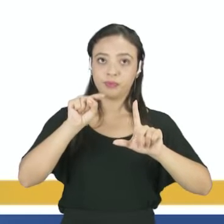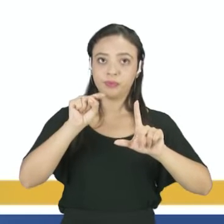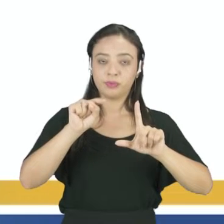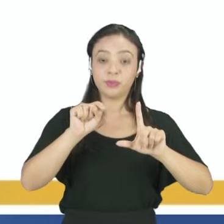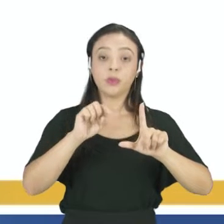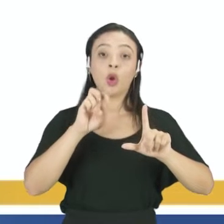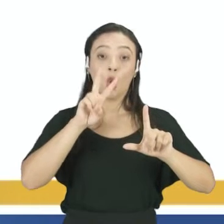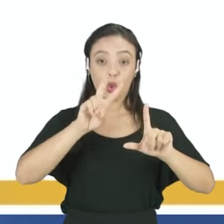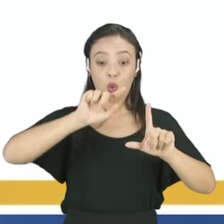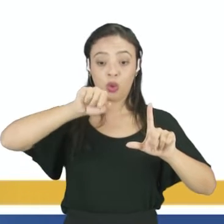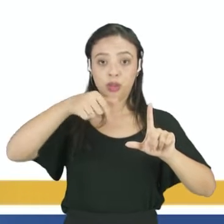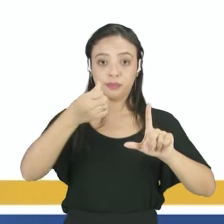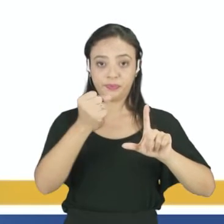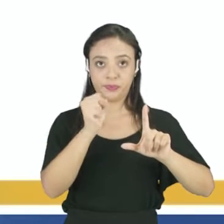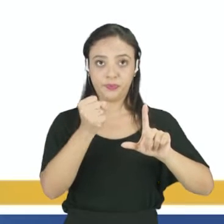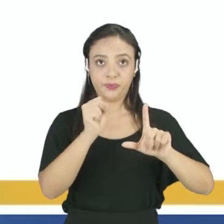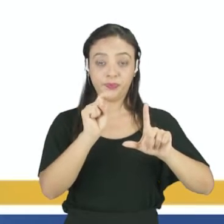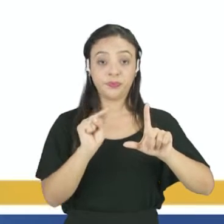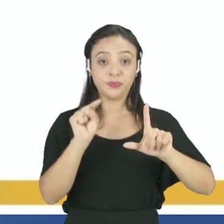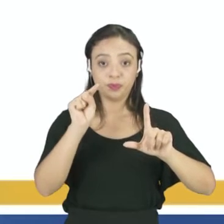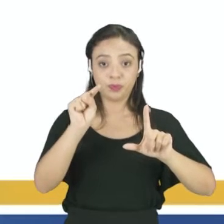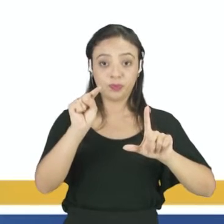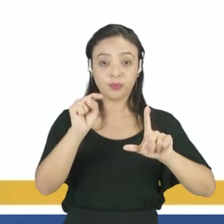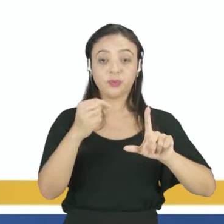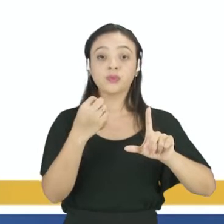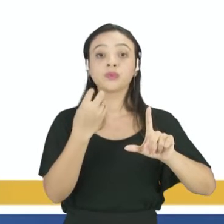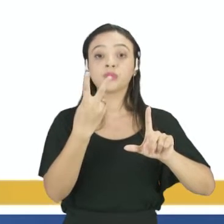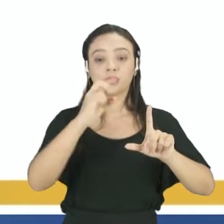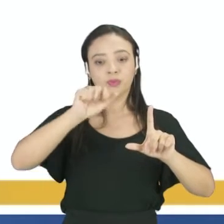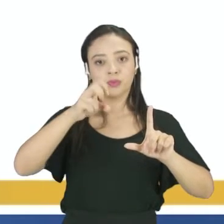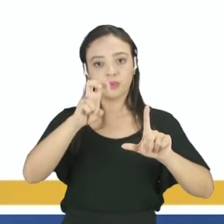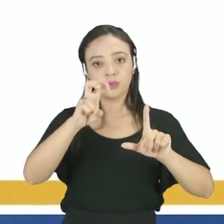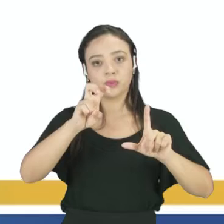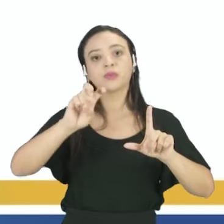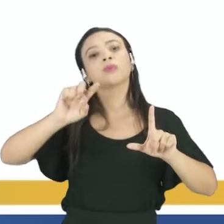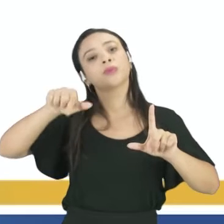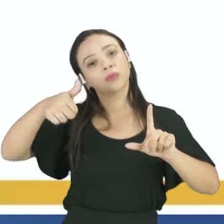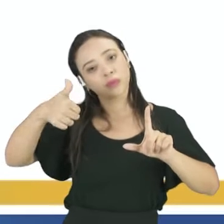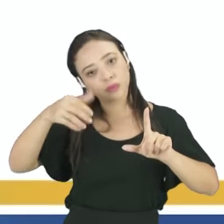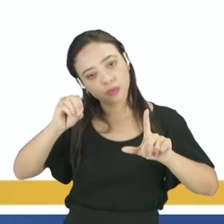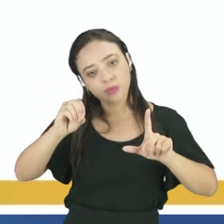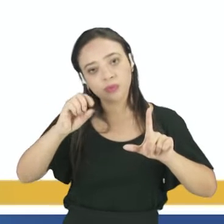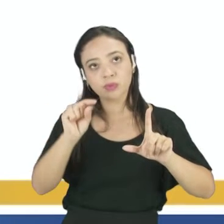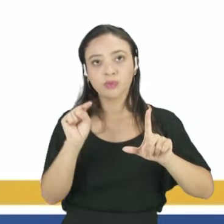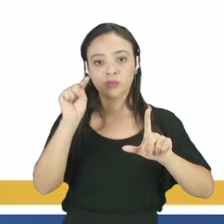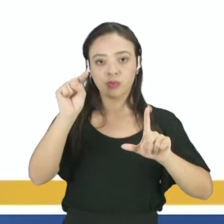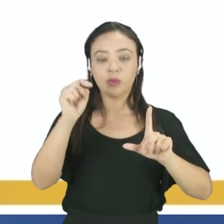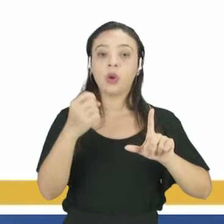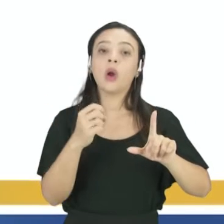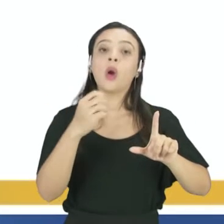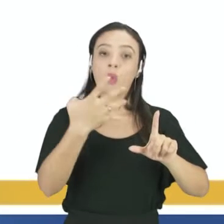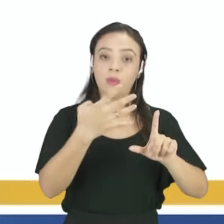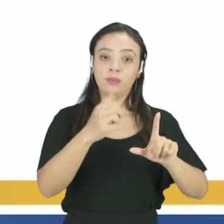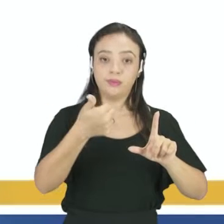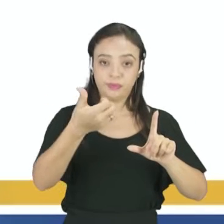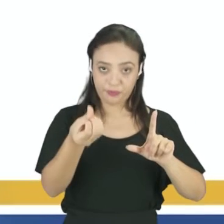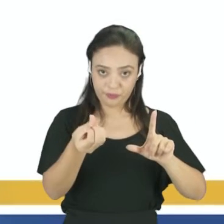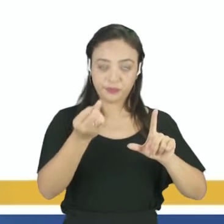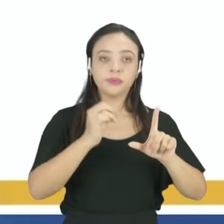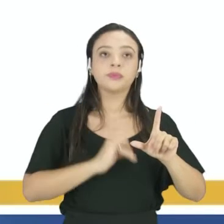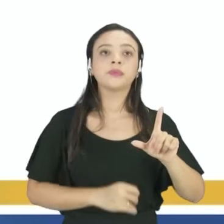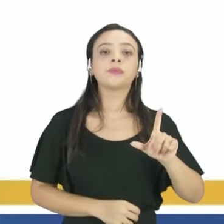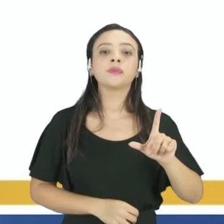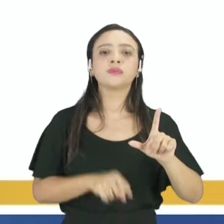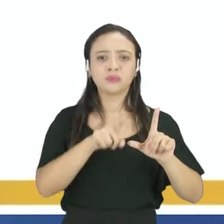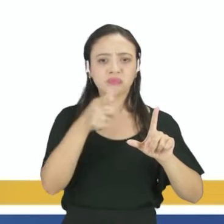ponto 2 e 8. Esse pontinho aqui é o ponto 2,5 e 10. E esse pontinho aqui é o ponto 4 e 16.